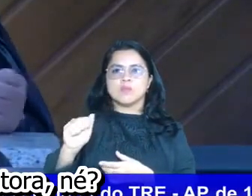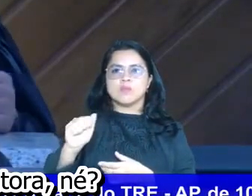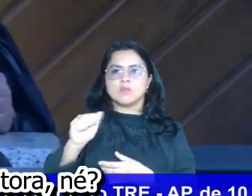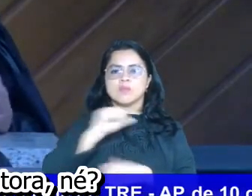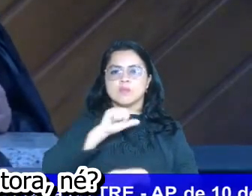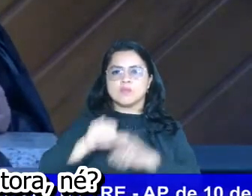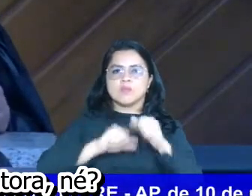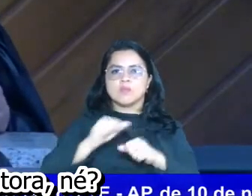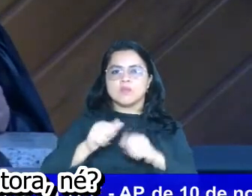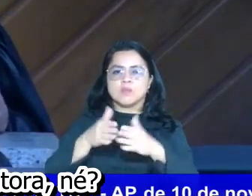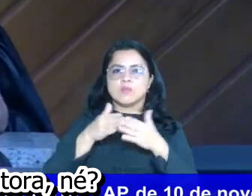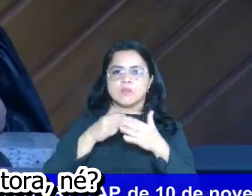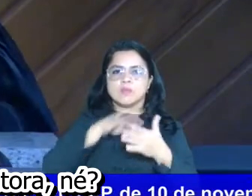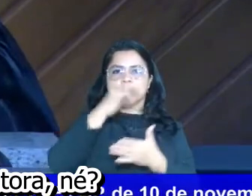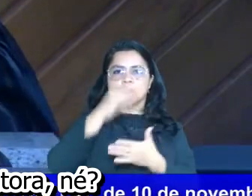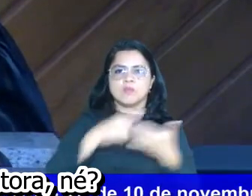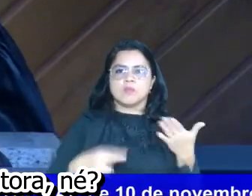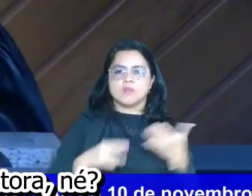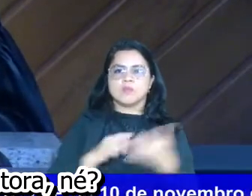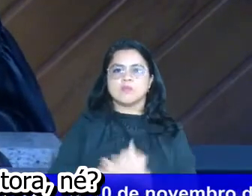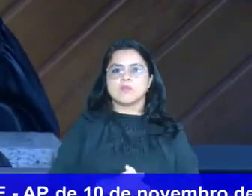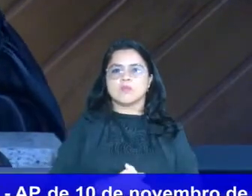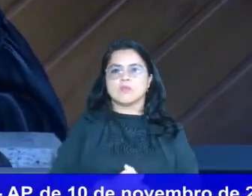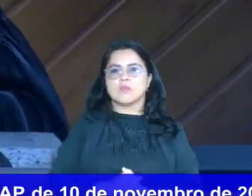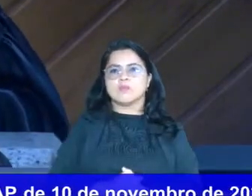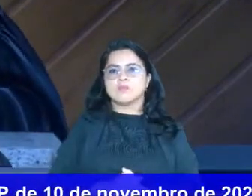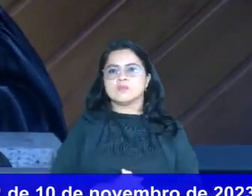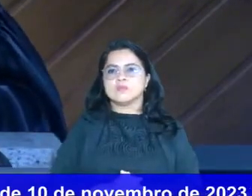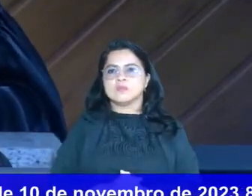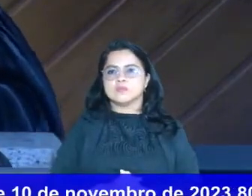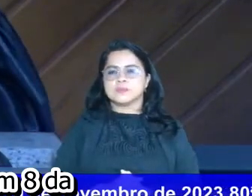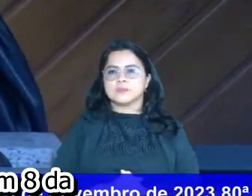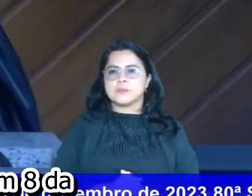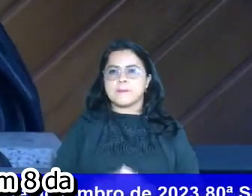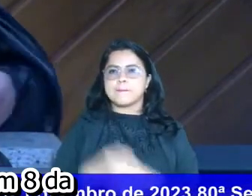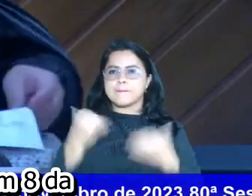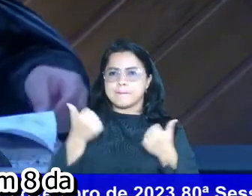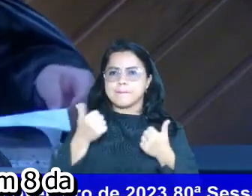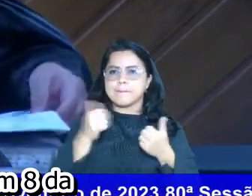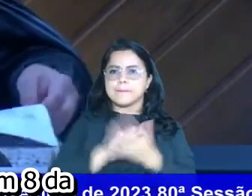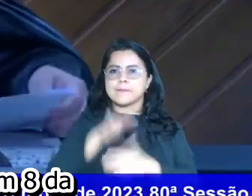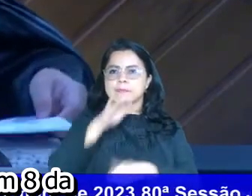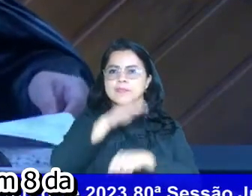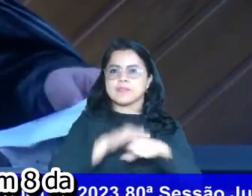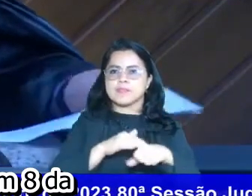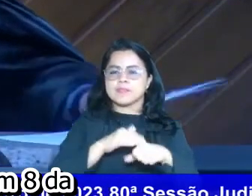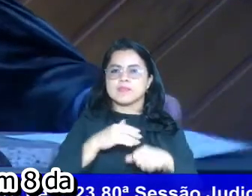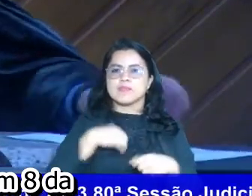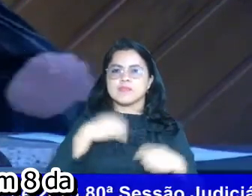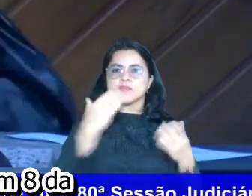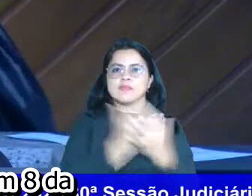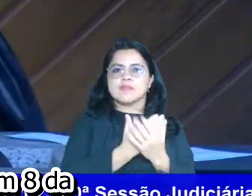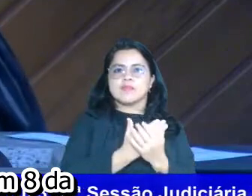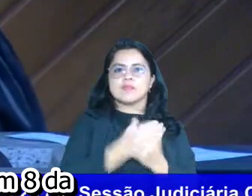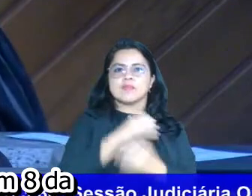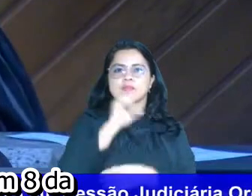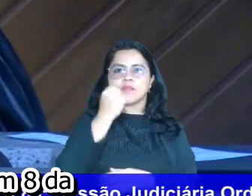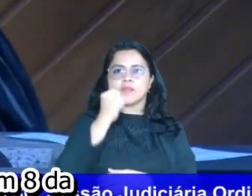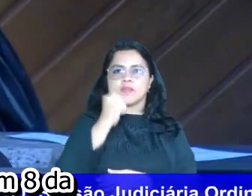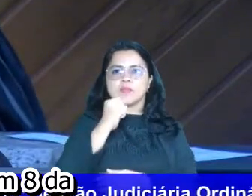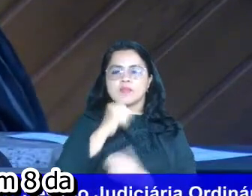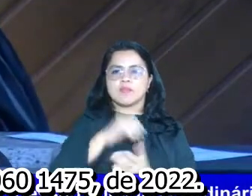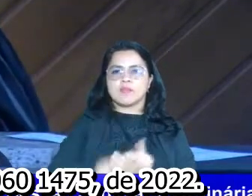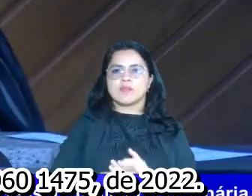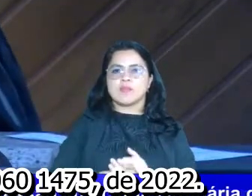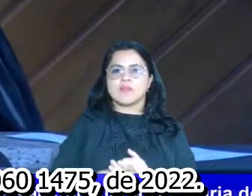convertido em diligência a pedido da relatora, né? Beleza, então vamos chamar em julgamento o item 8 da